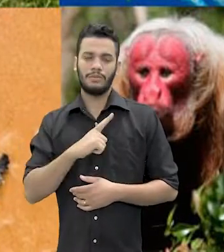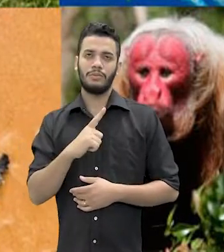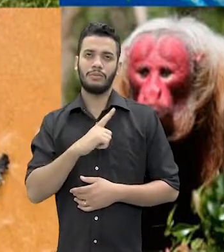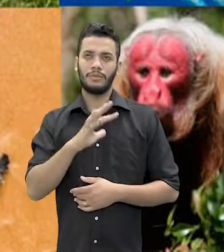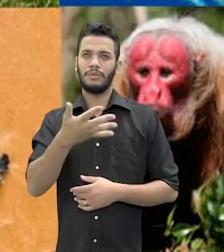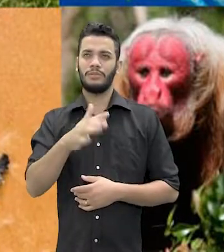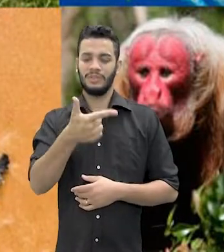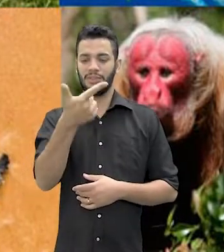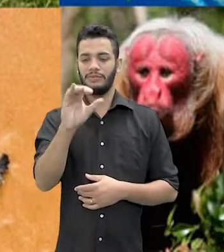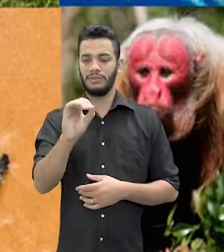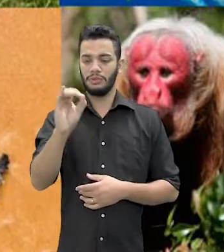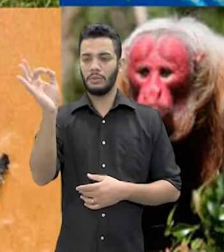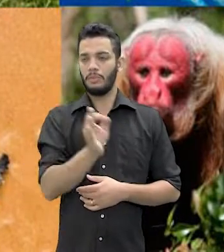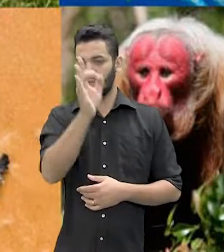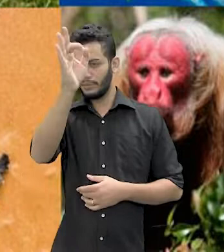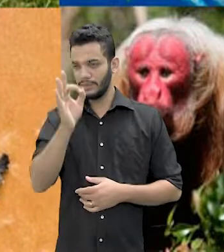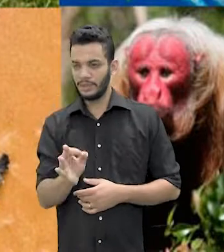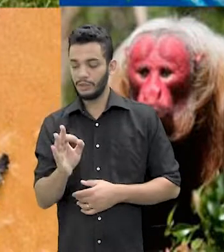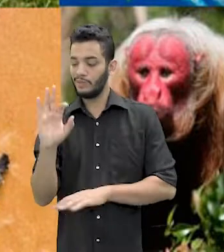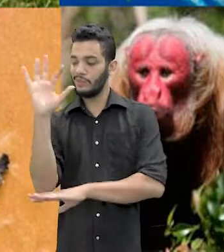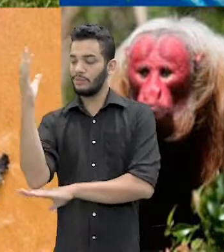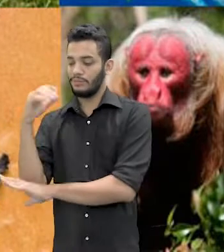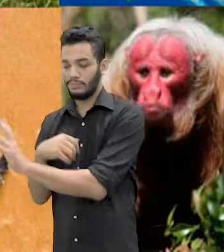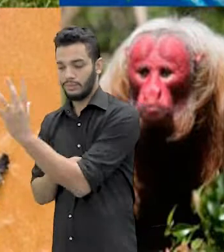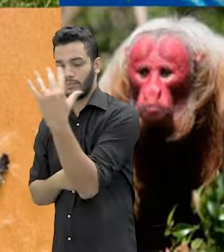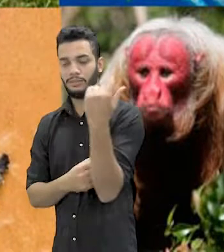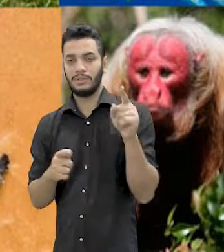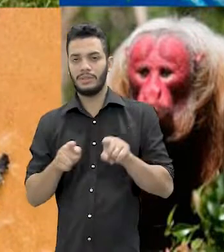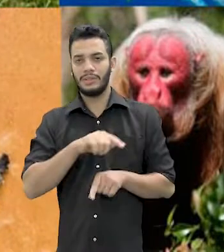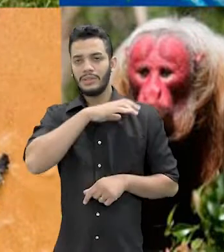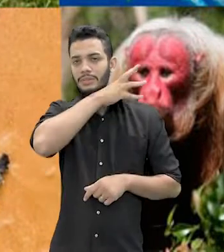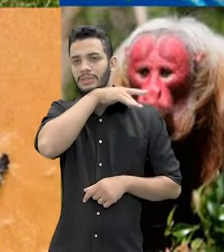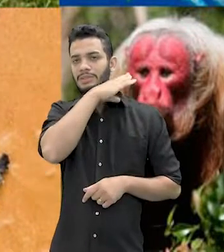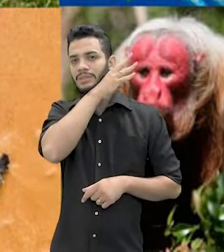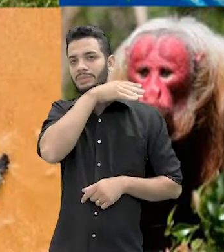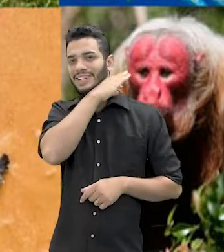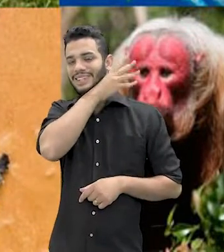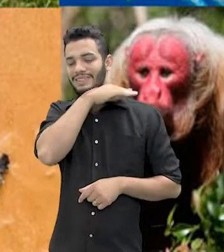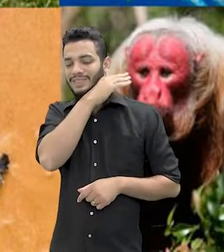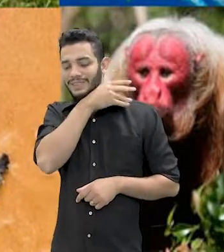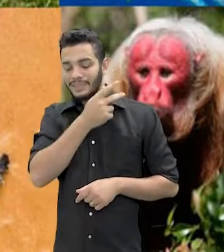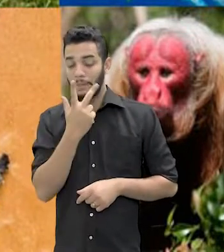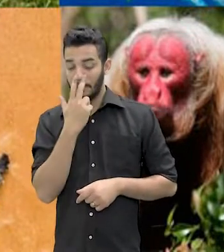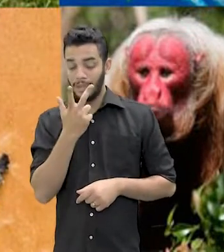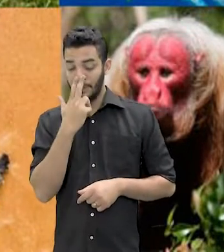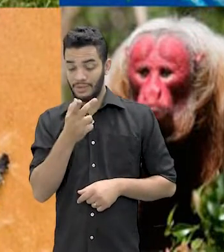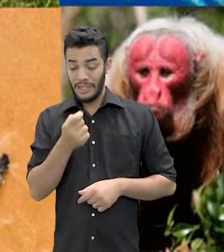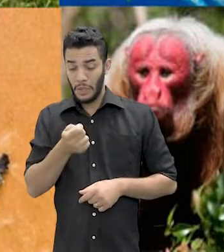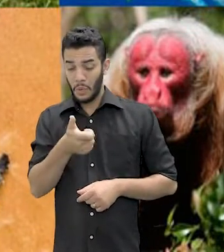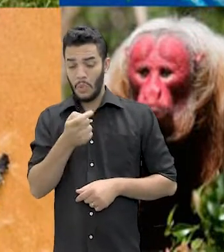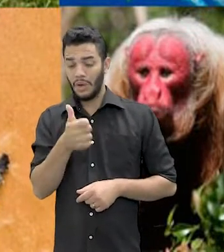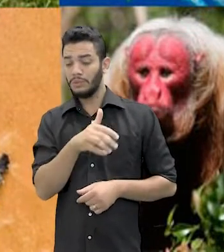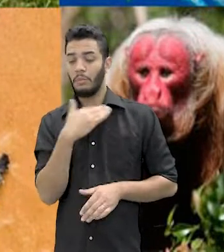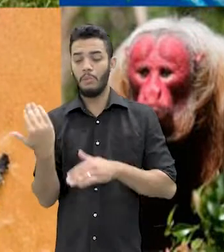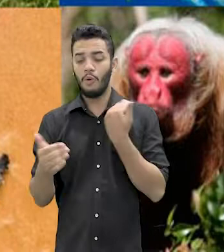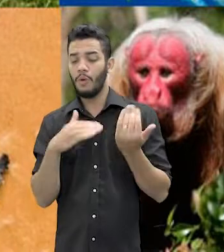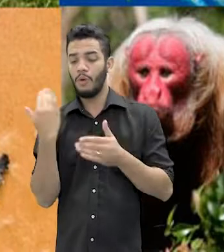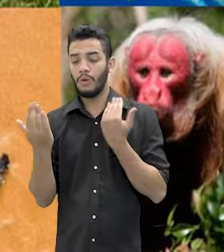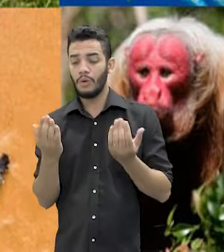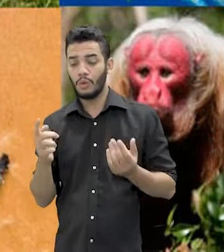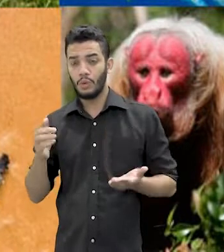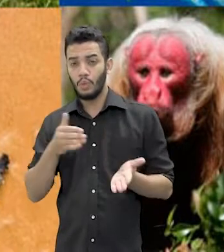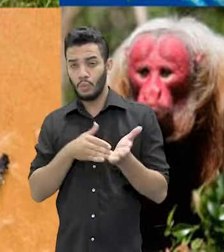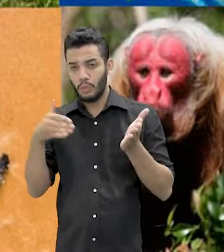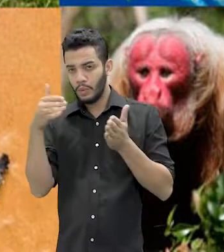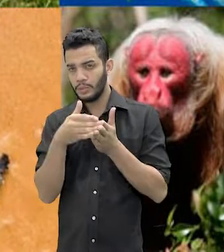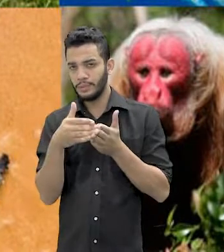pesquisa divulgada pelo Instituto Brasileiro de Geografia em 2020, diferentes motivos explicam como alguns animais